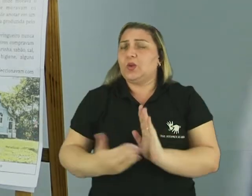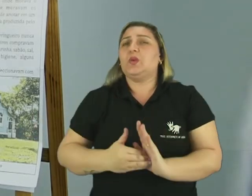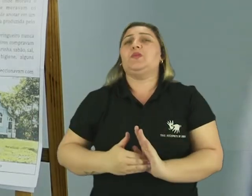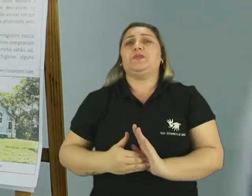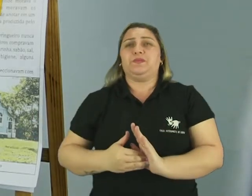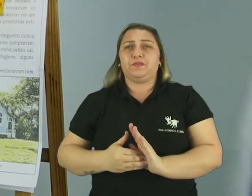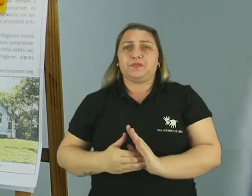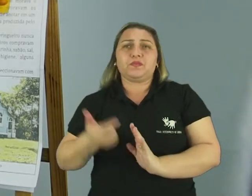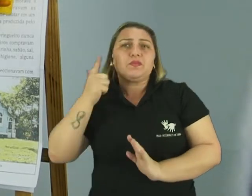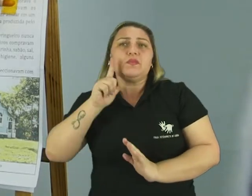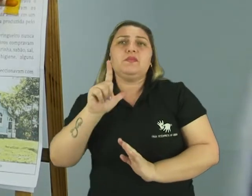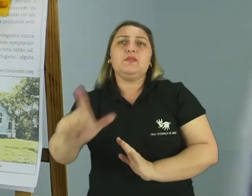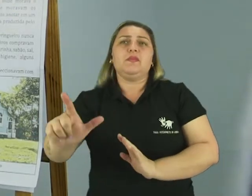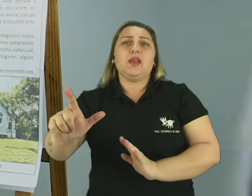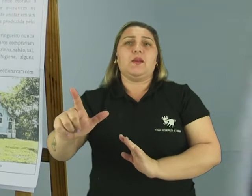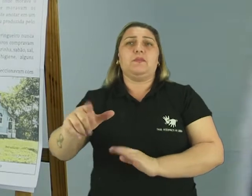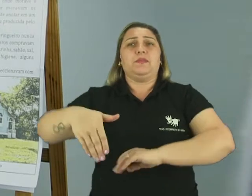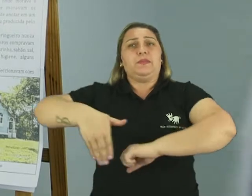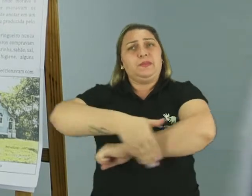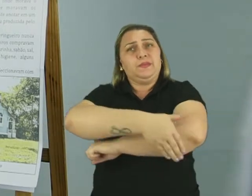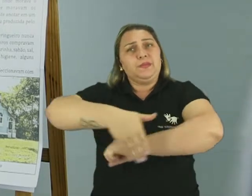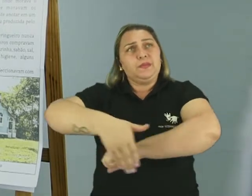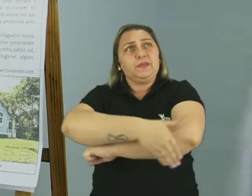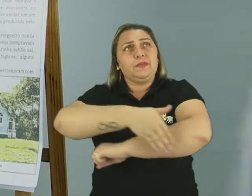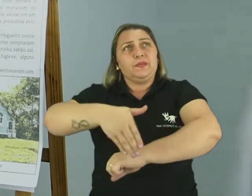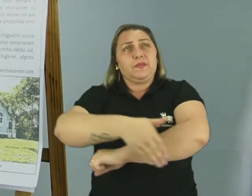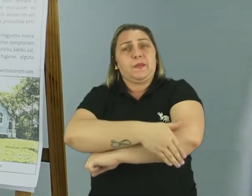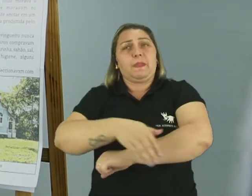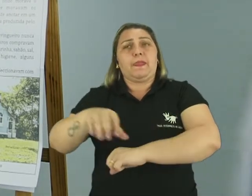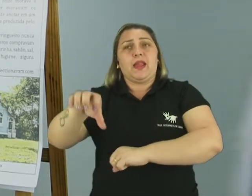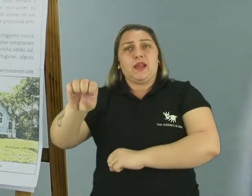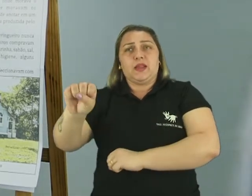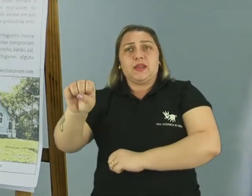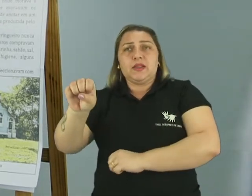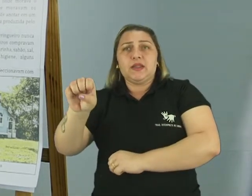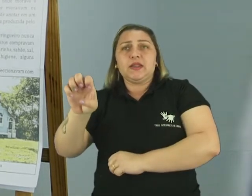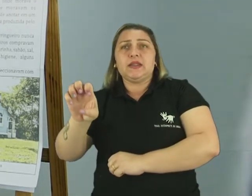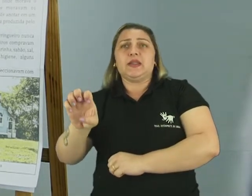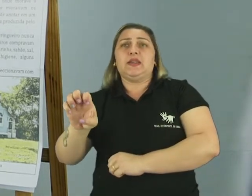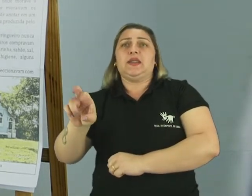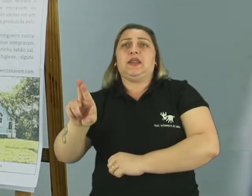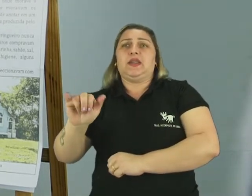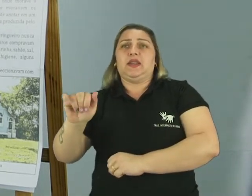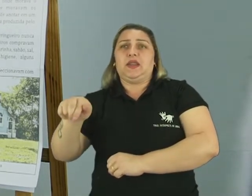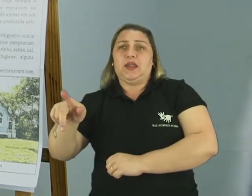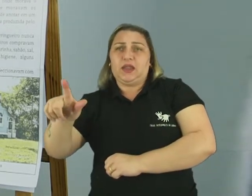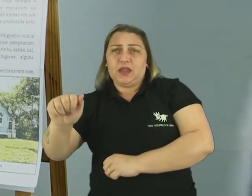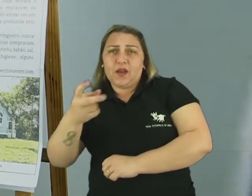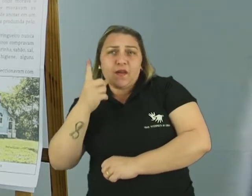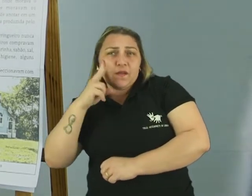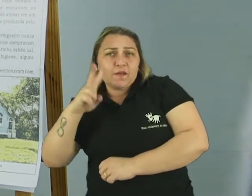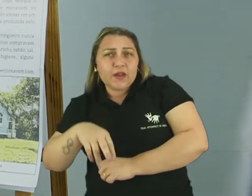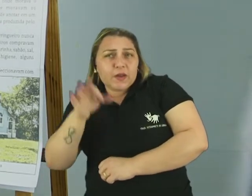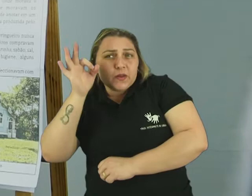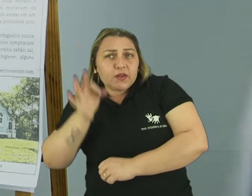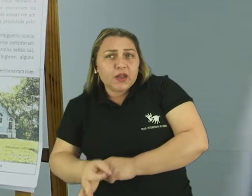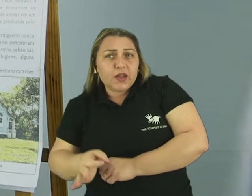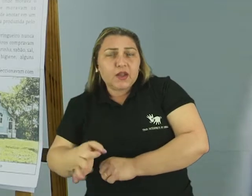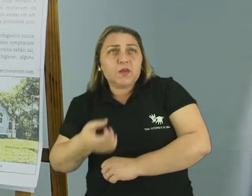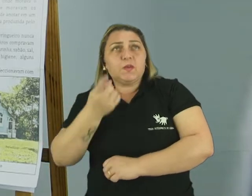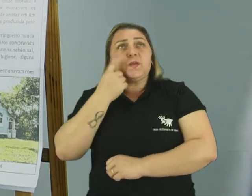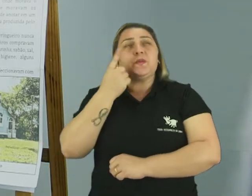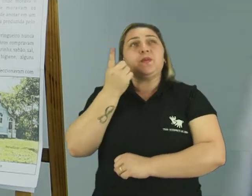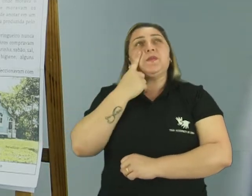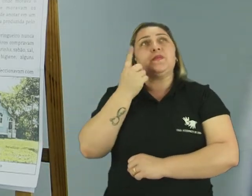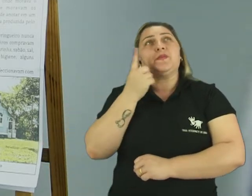área alcançada pelas estradas de seringa. Então, observar aqui direitinho, ó. Vamos observar